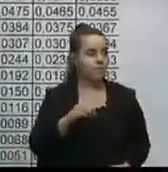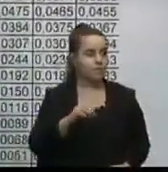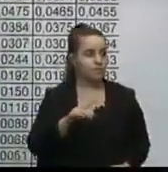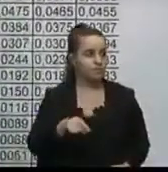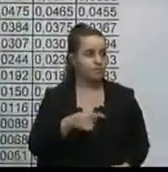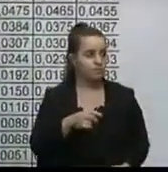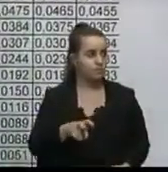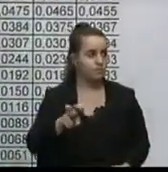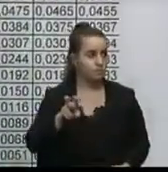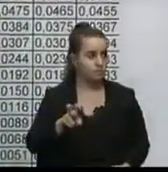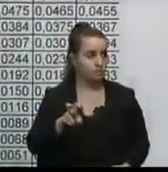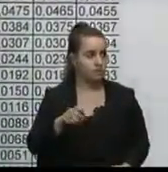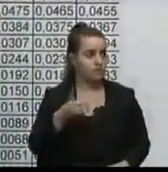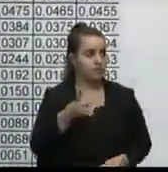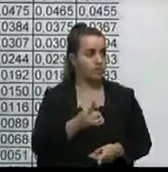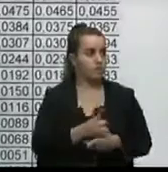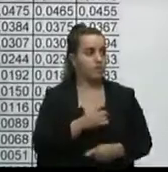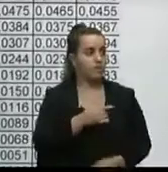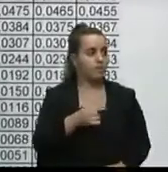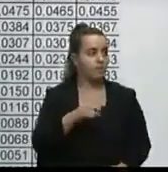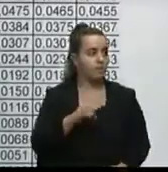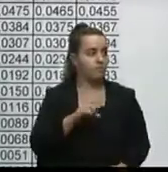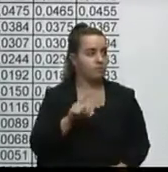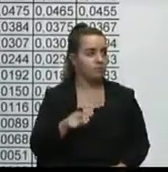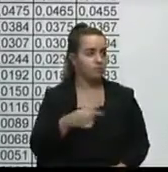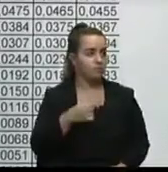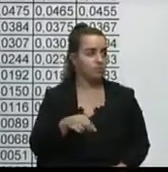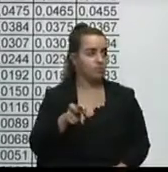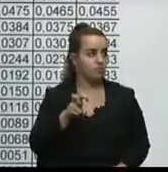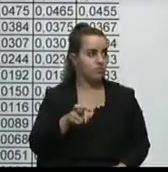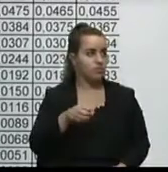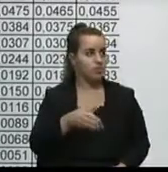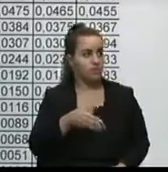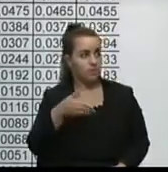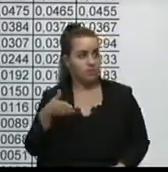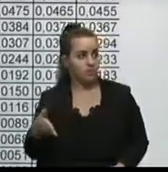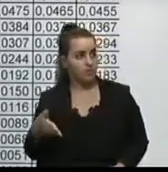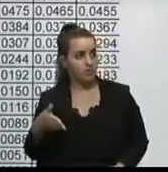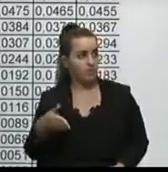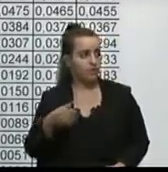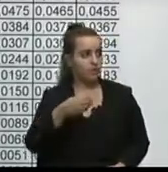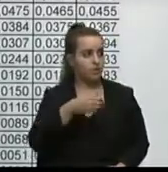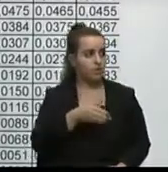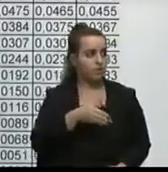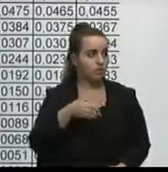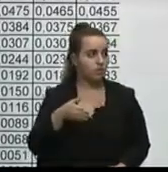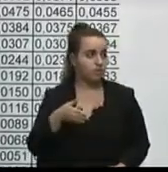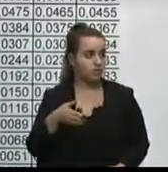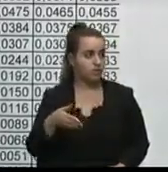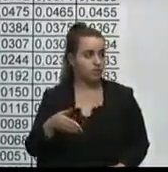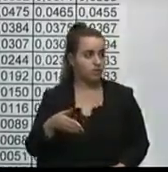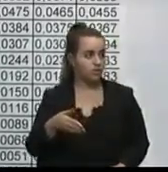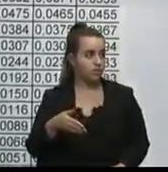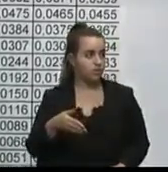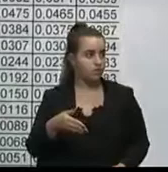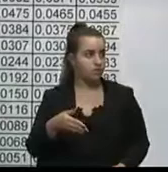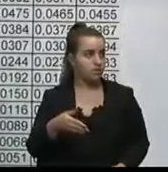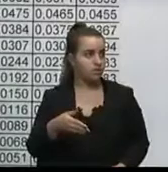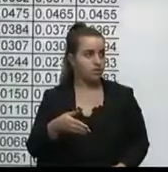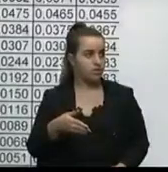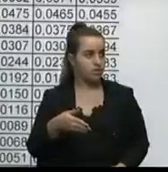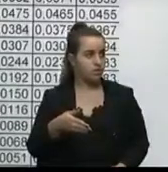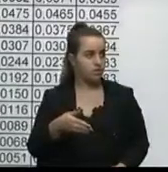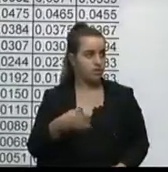0,5. Então, localizamos o menos 0,5, a primeira casa depois da vírgula na linha, e a segunda na coluna para fazer